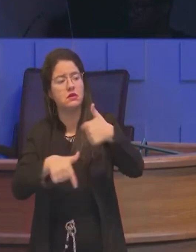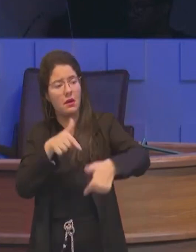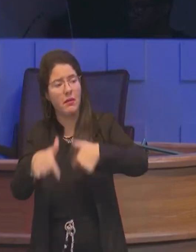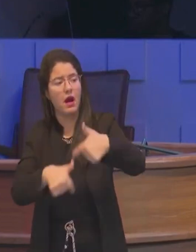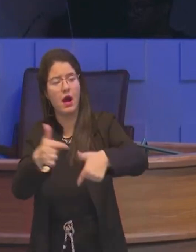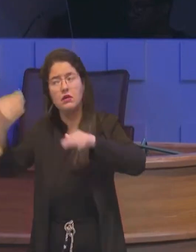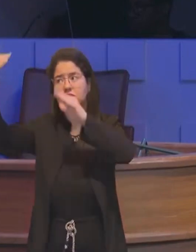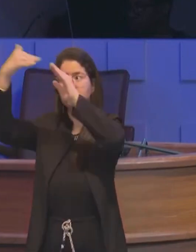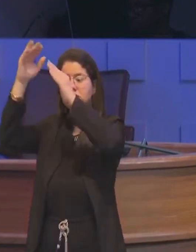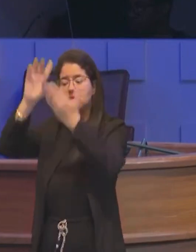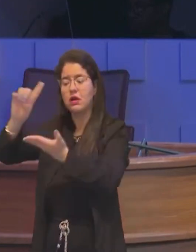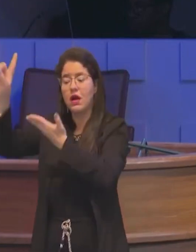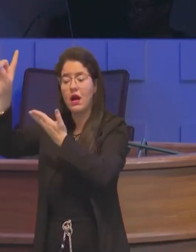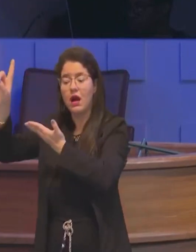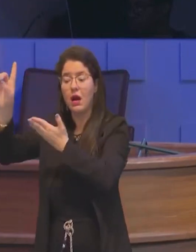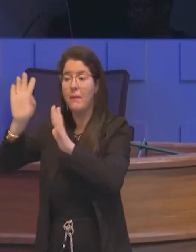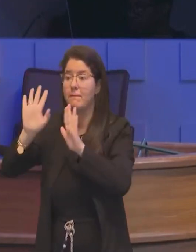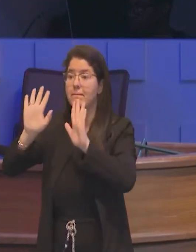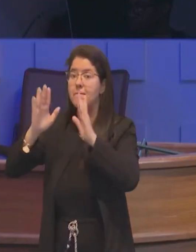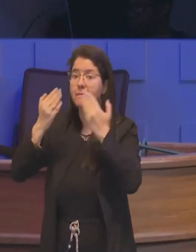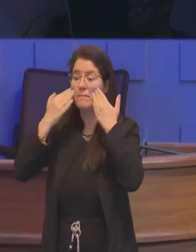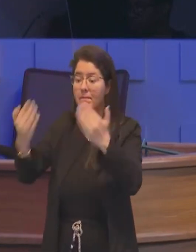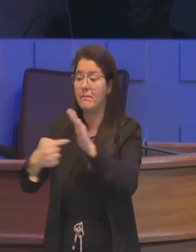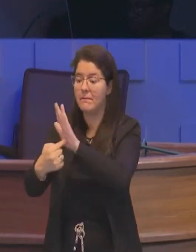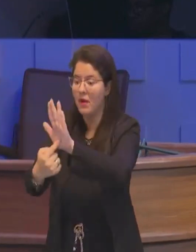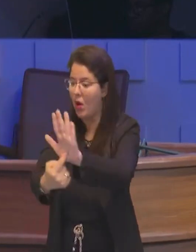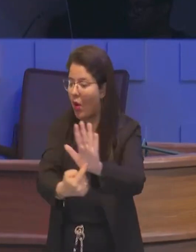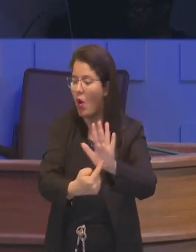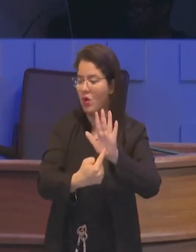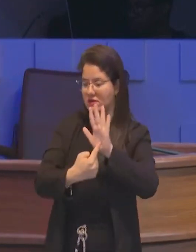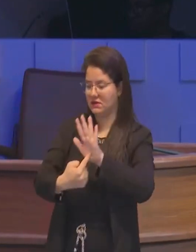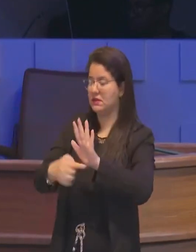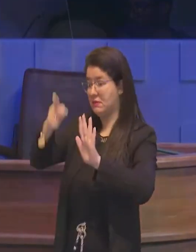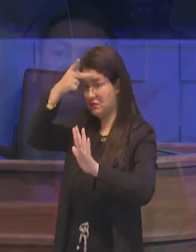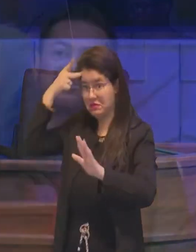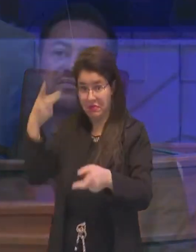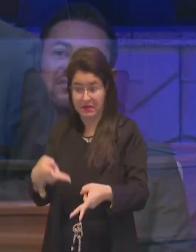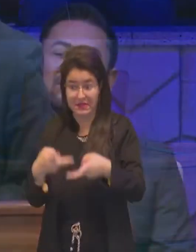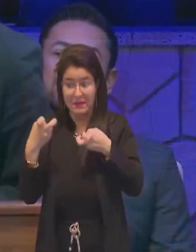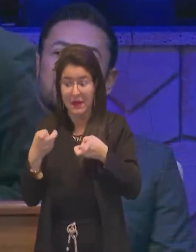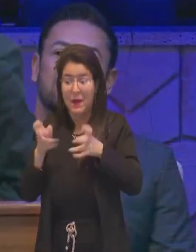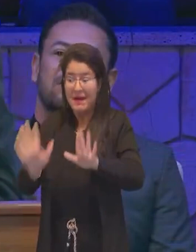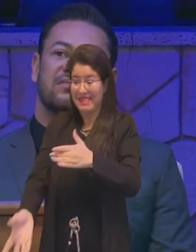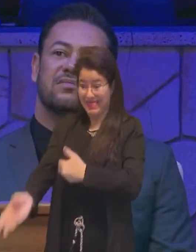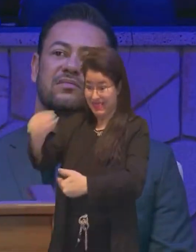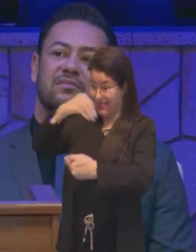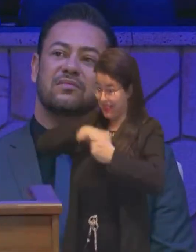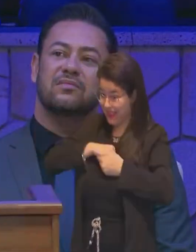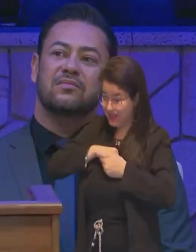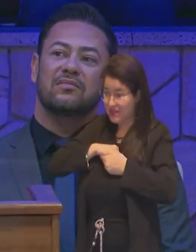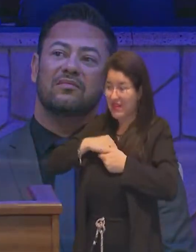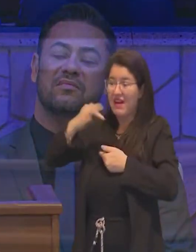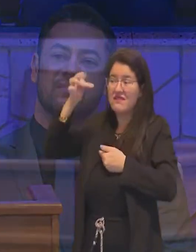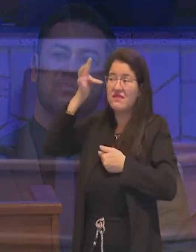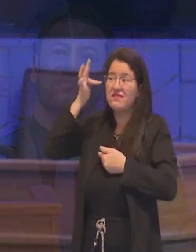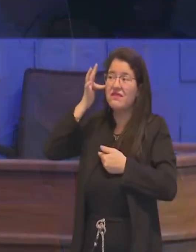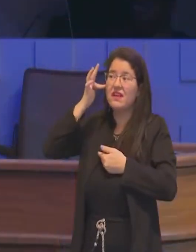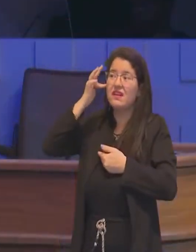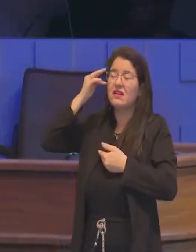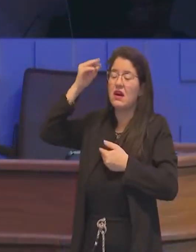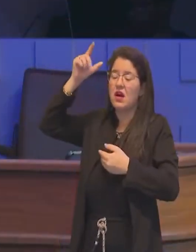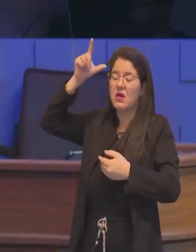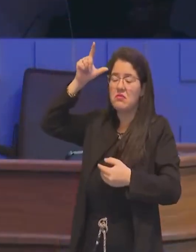nosso Jesus, embora externamente a gente esteja mostrando isso, internamente esta fé vai estar se